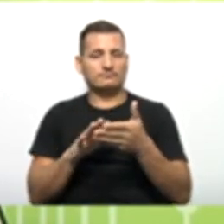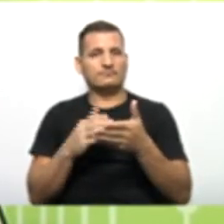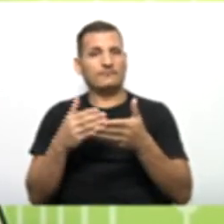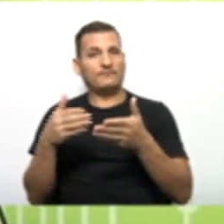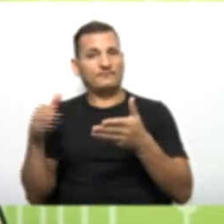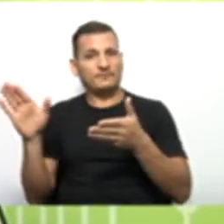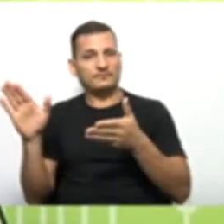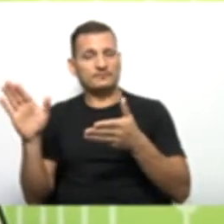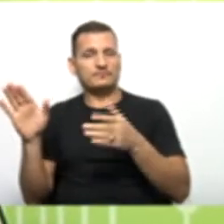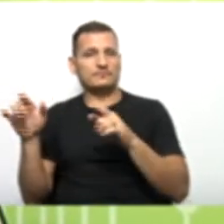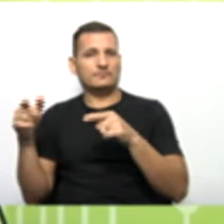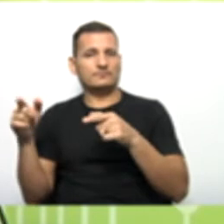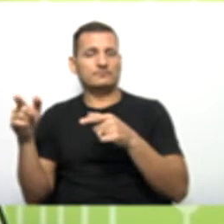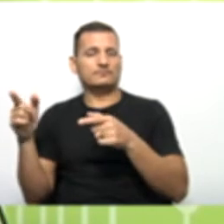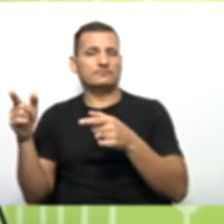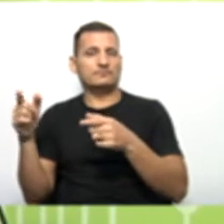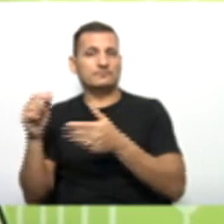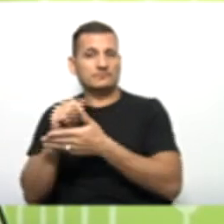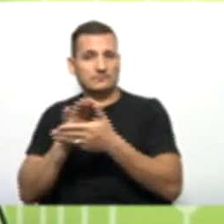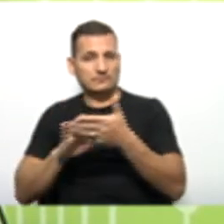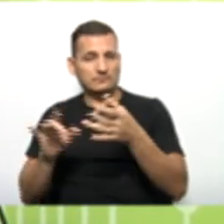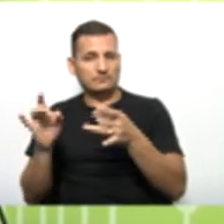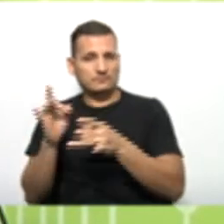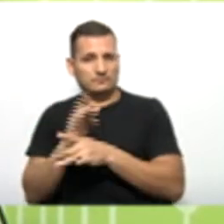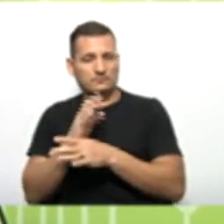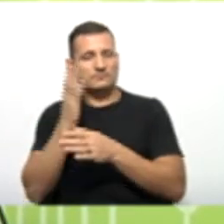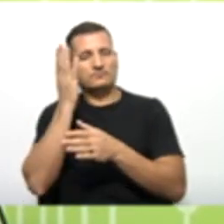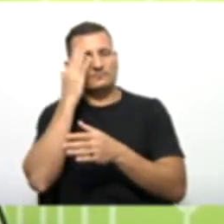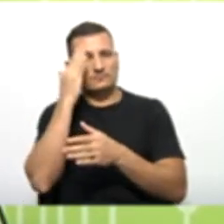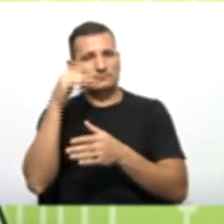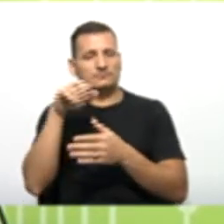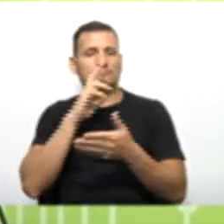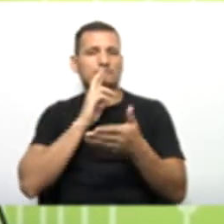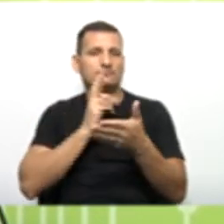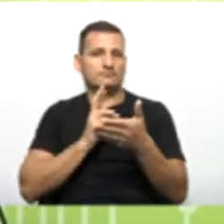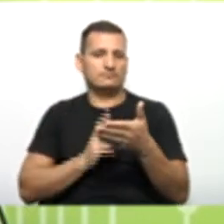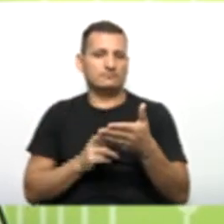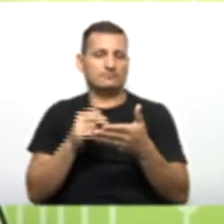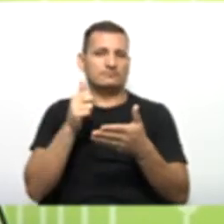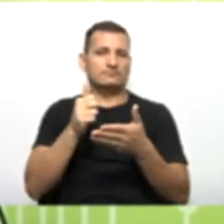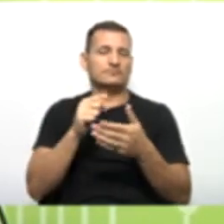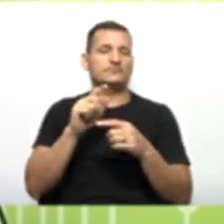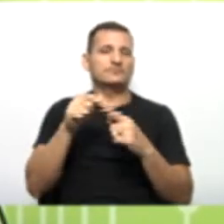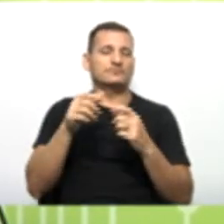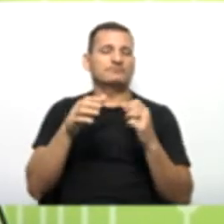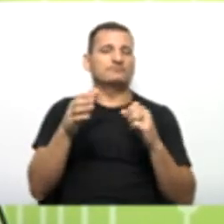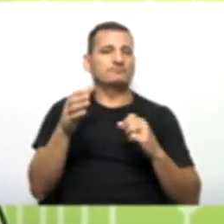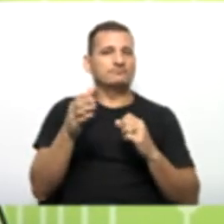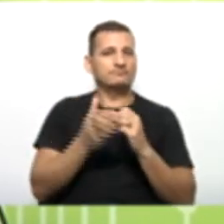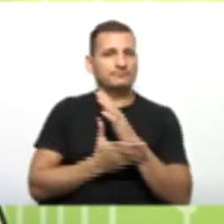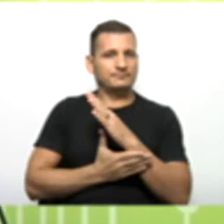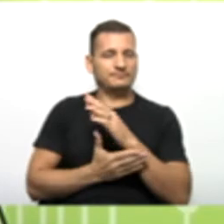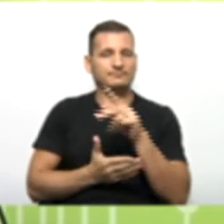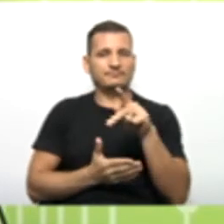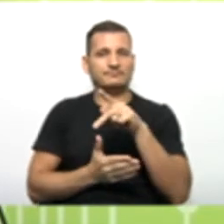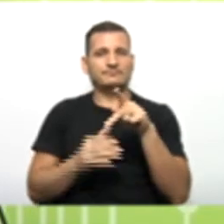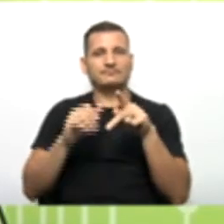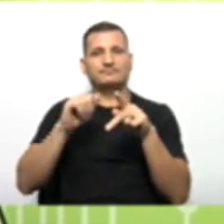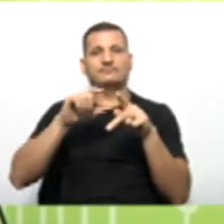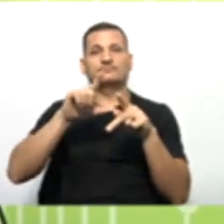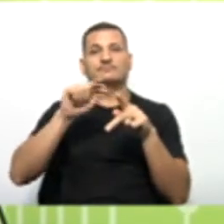das atividades de sala que eu sei que vocês vão responder tudo certo e vou enviar quebrou o professor alan eu vou